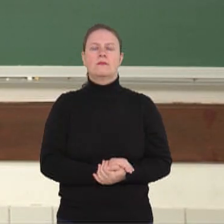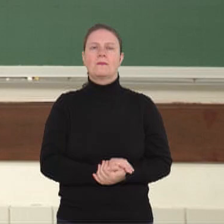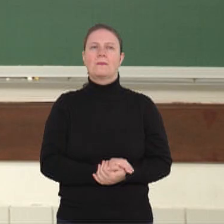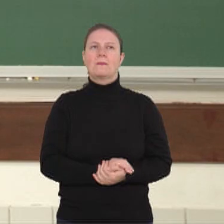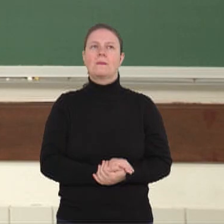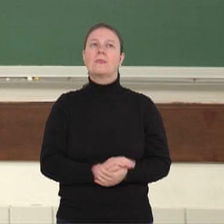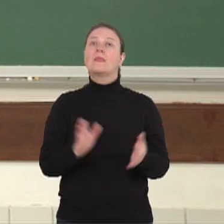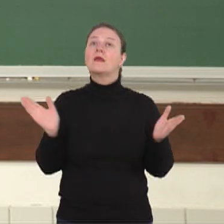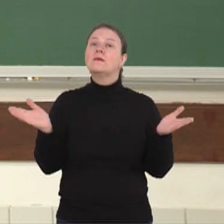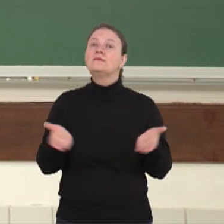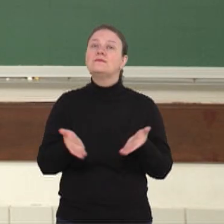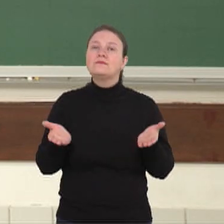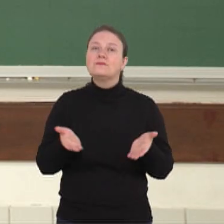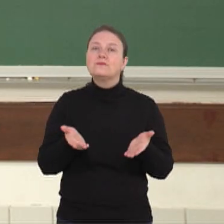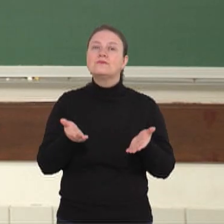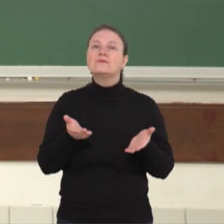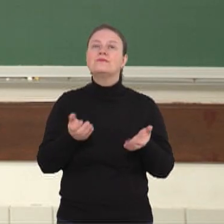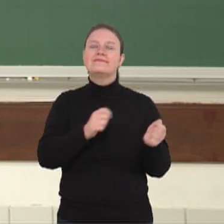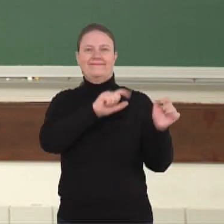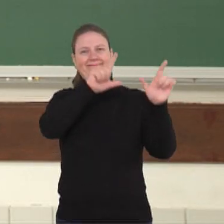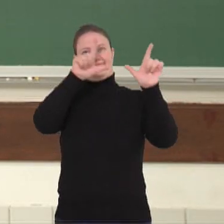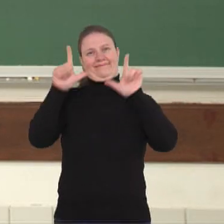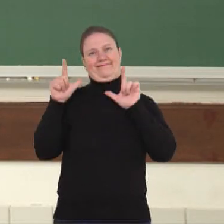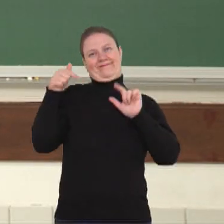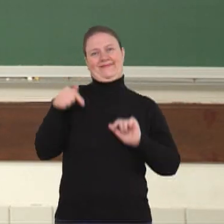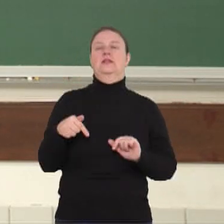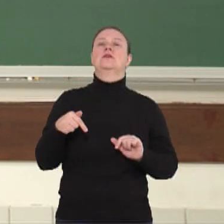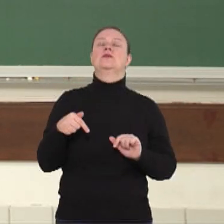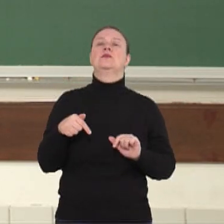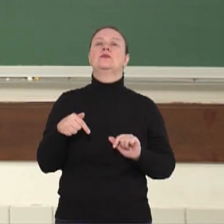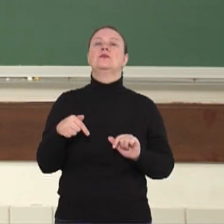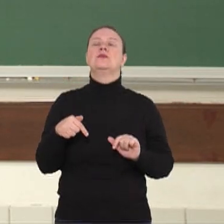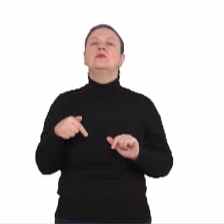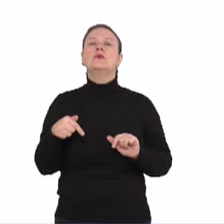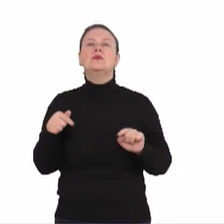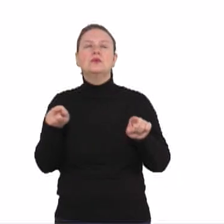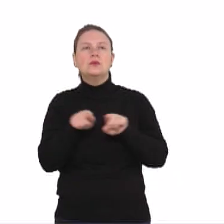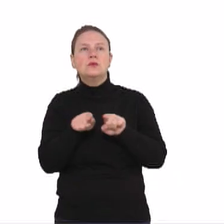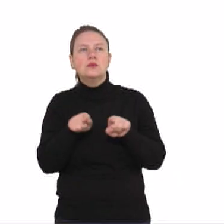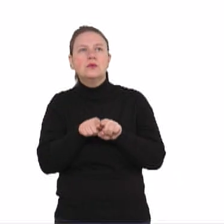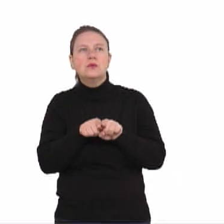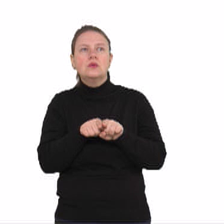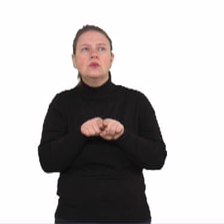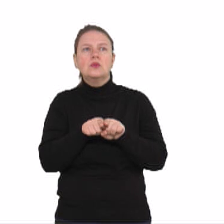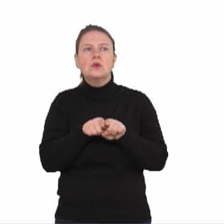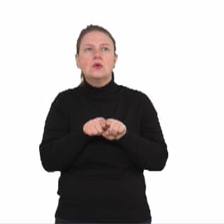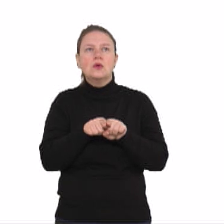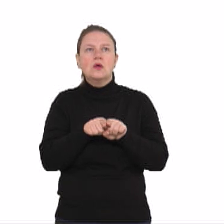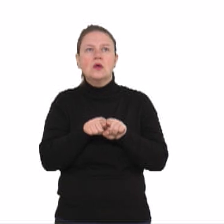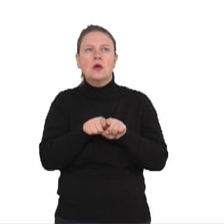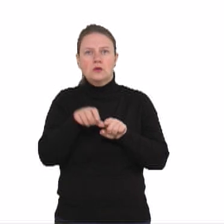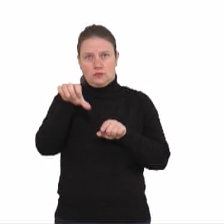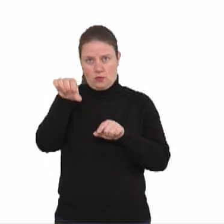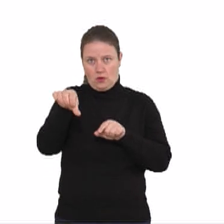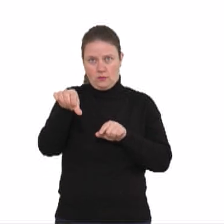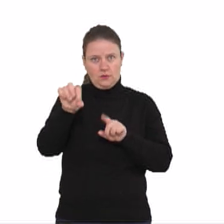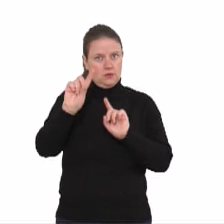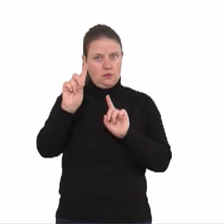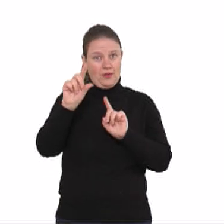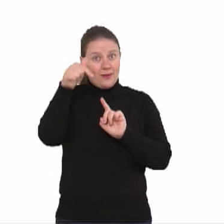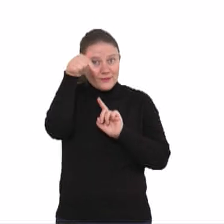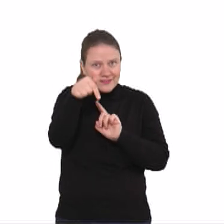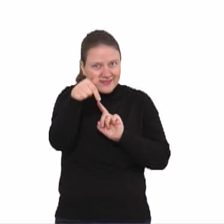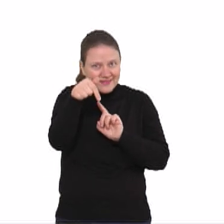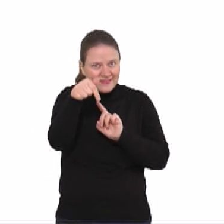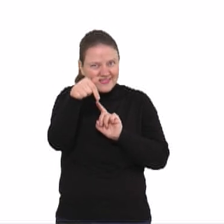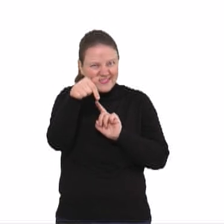Ok. Agora a gente vai para o slide 7. Aqui acabou saindo 9, mas eu quero que você observe o 7,